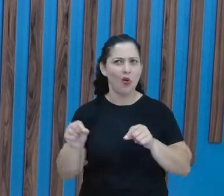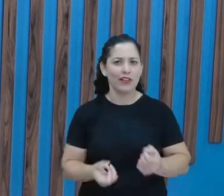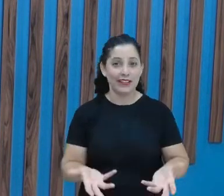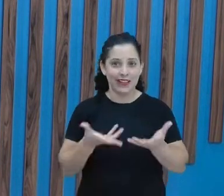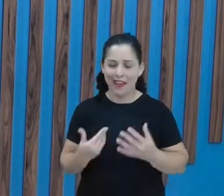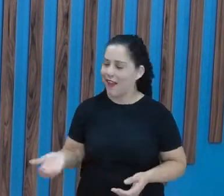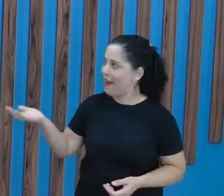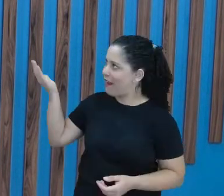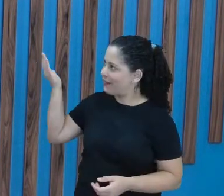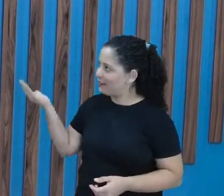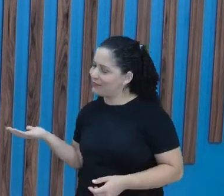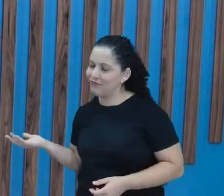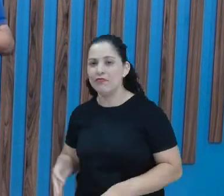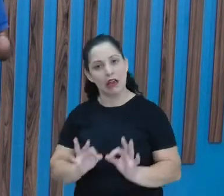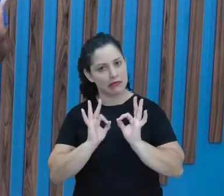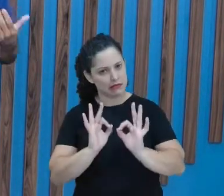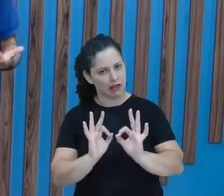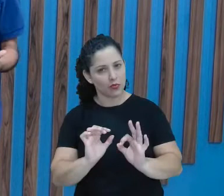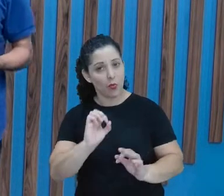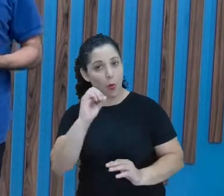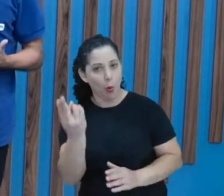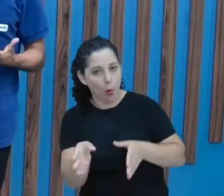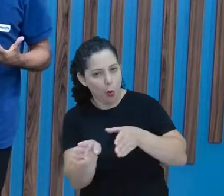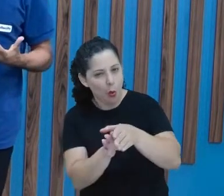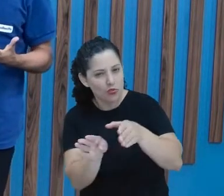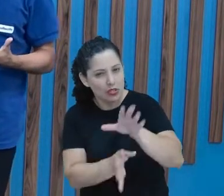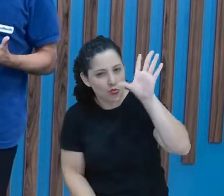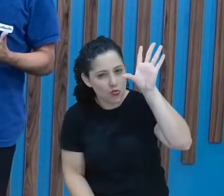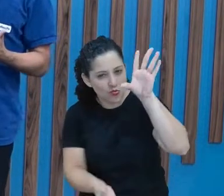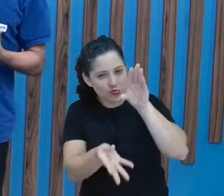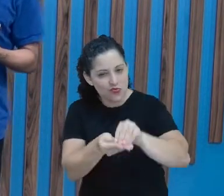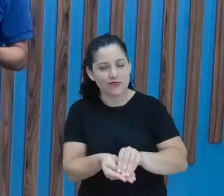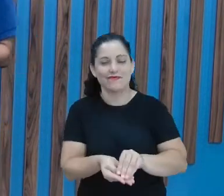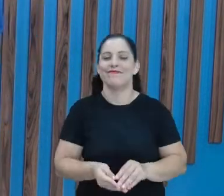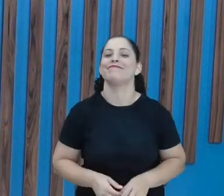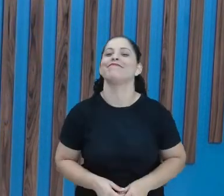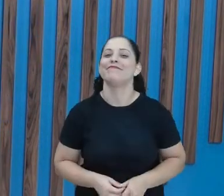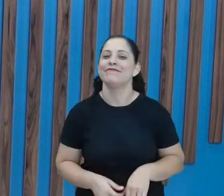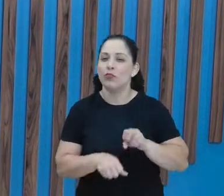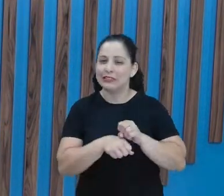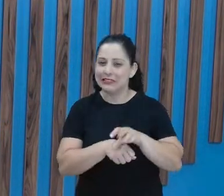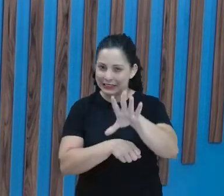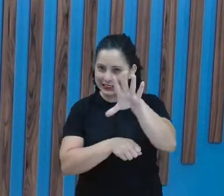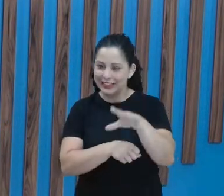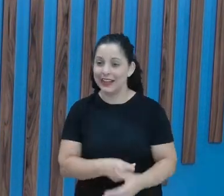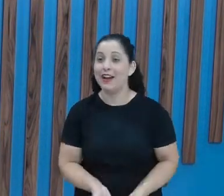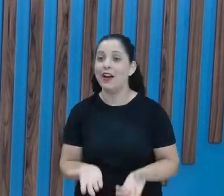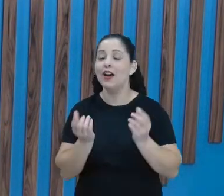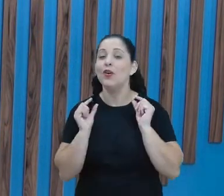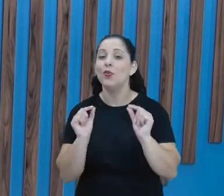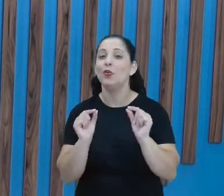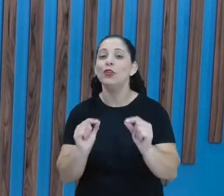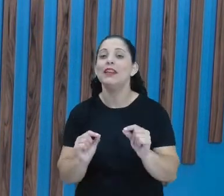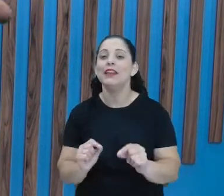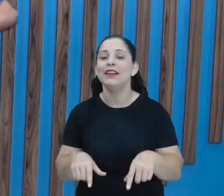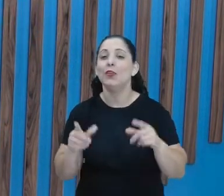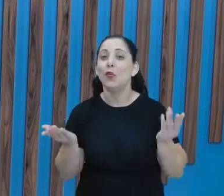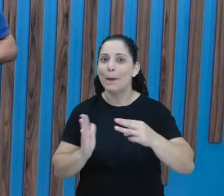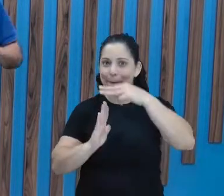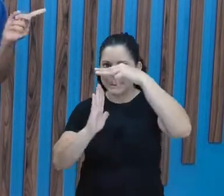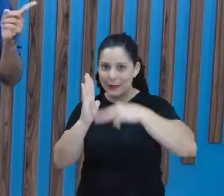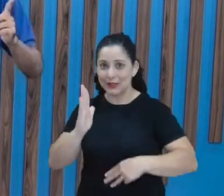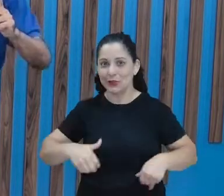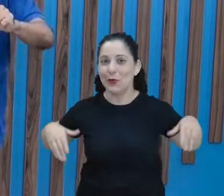maneira, que também está correta, ou a dica que Ricardinho vai trazer pra você. Bora lá? Isso aí eu vou chamar de método borboleta